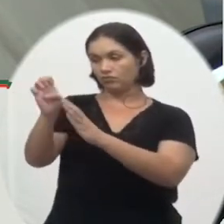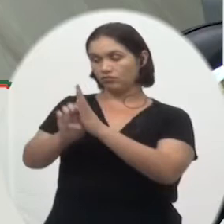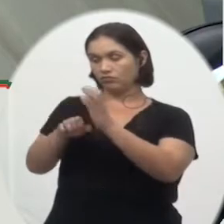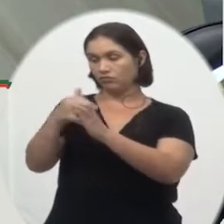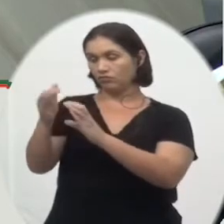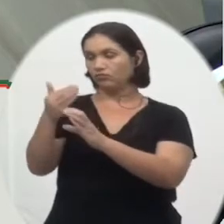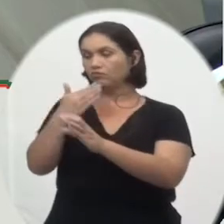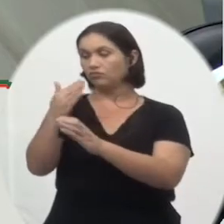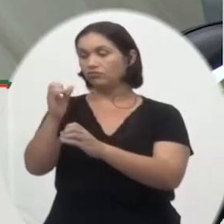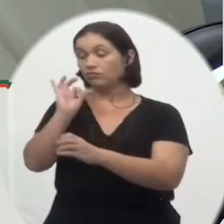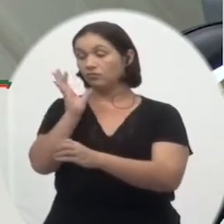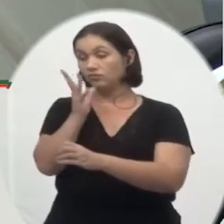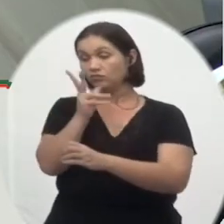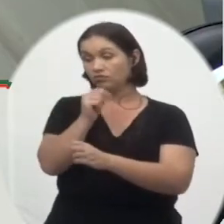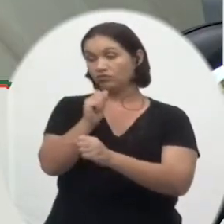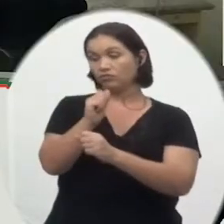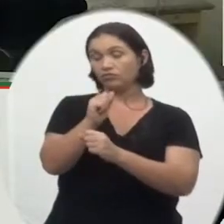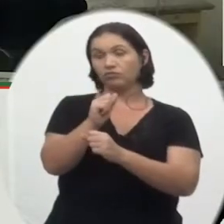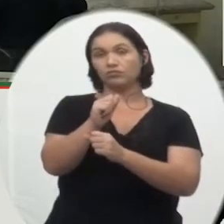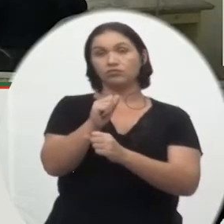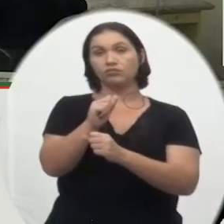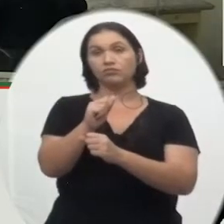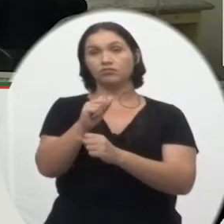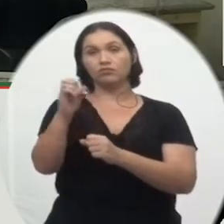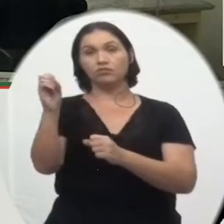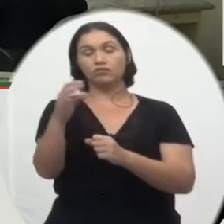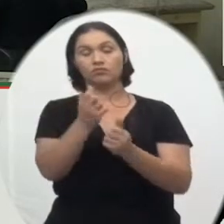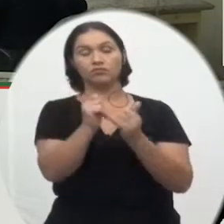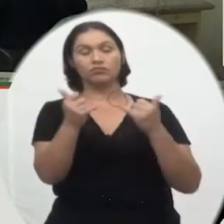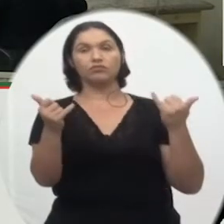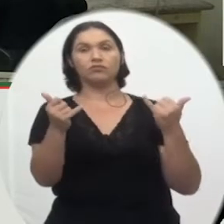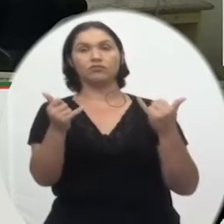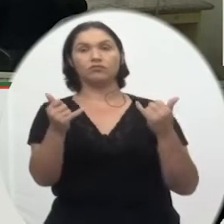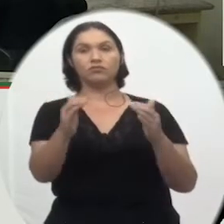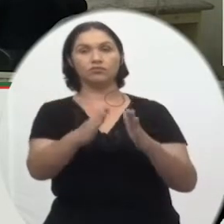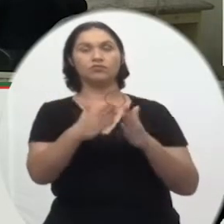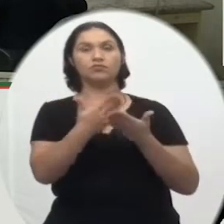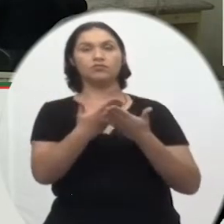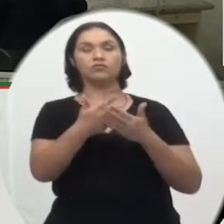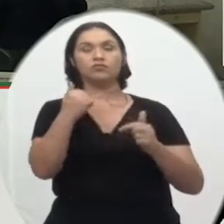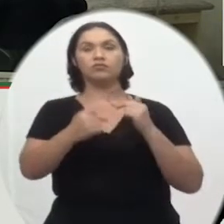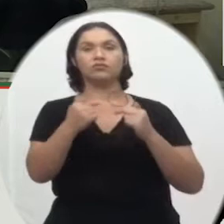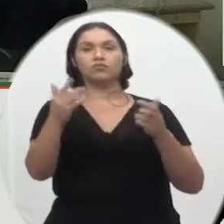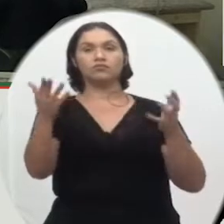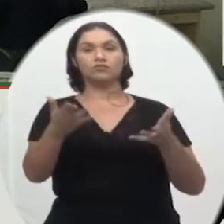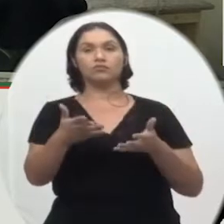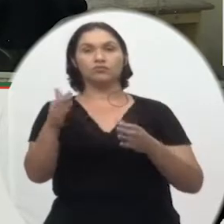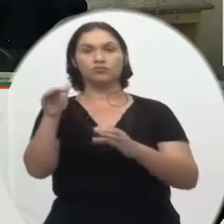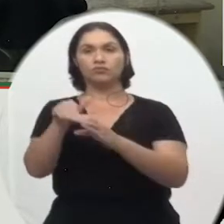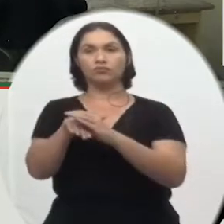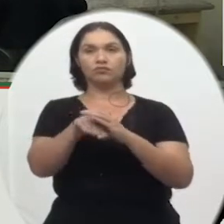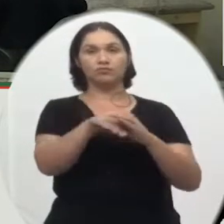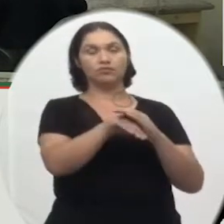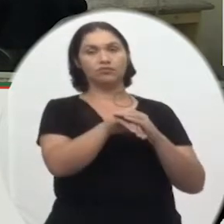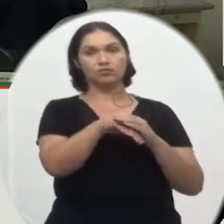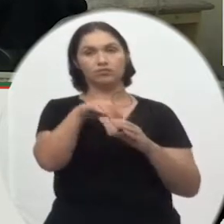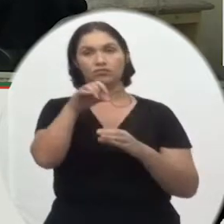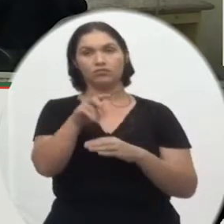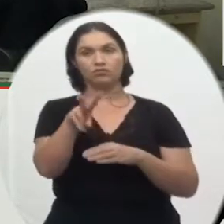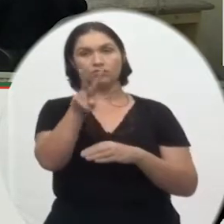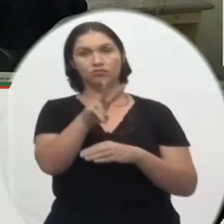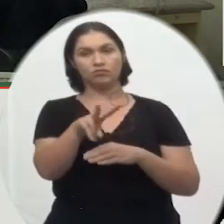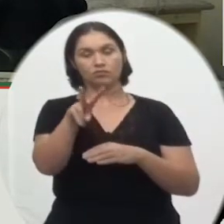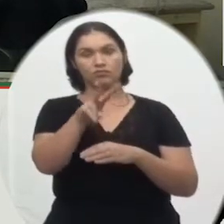comercial e industrial. O requerimento está em discussão. Não havendo quem queira discutir, está em votação. Os